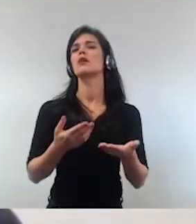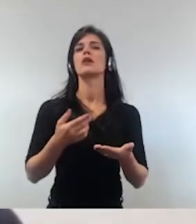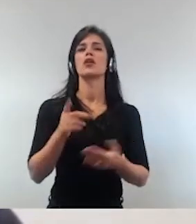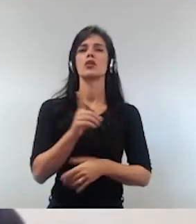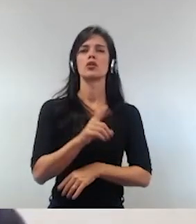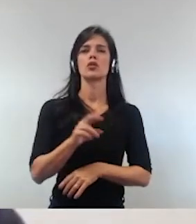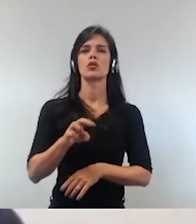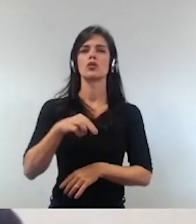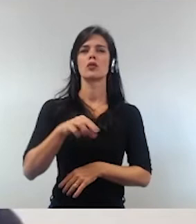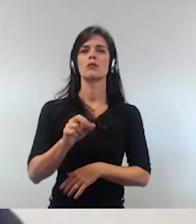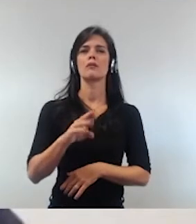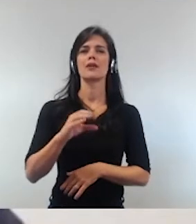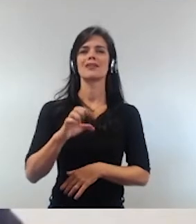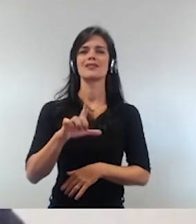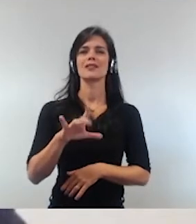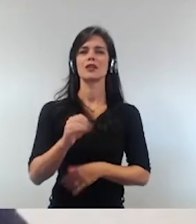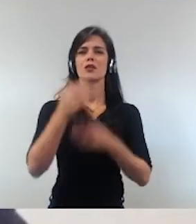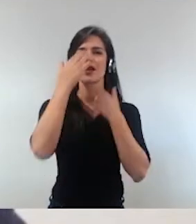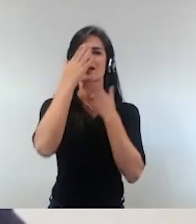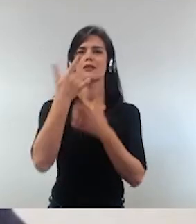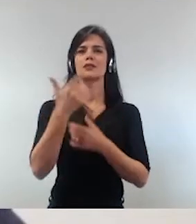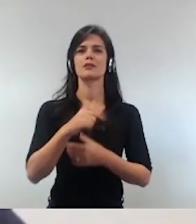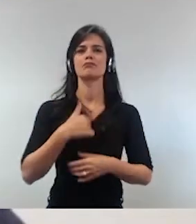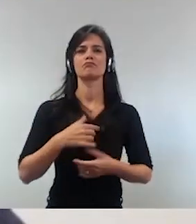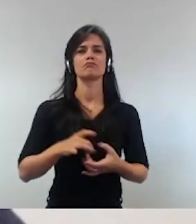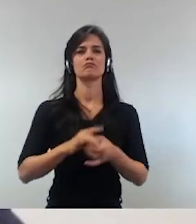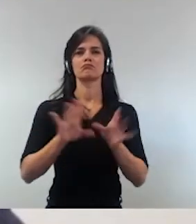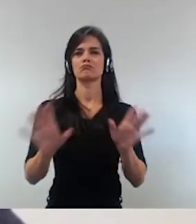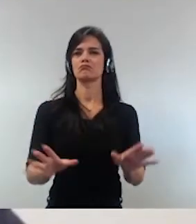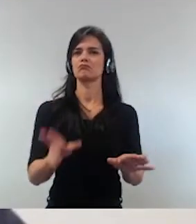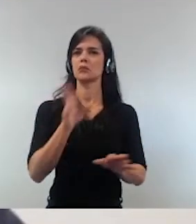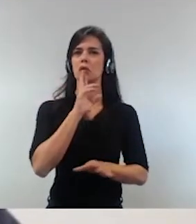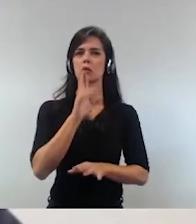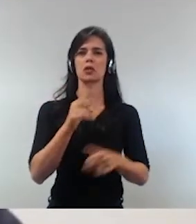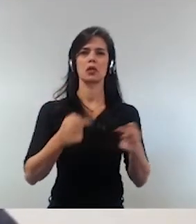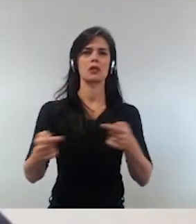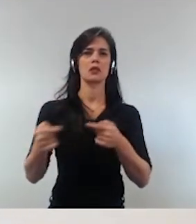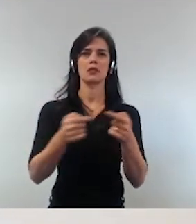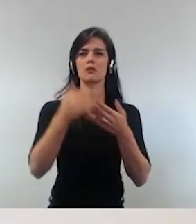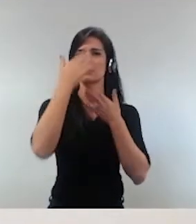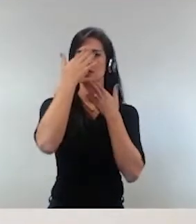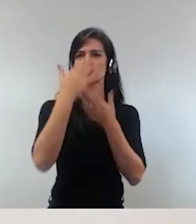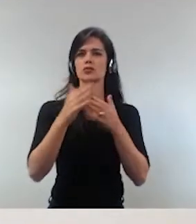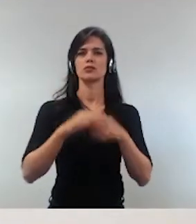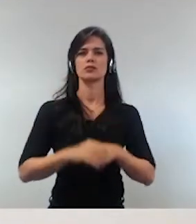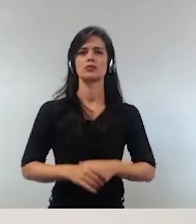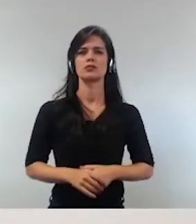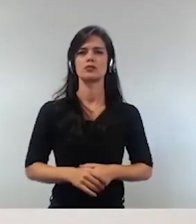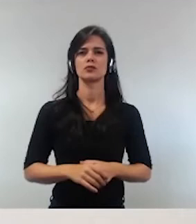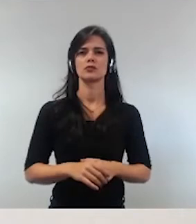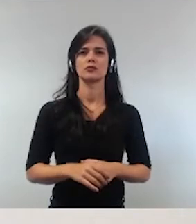Marcelo, agradeço mais uma vez e fico aqui à disposição para o debate. Muito obrigado.